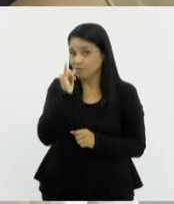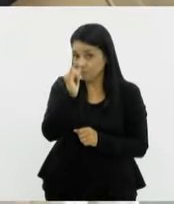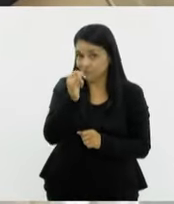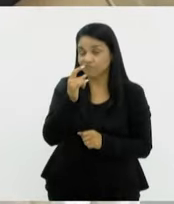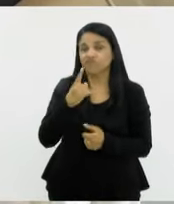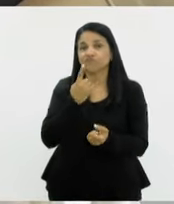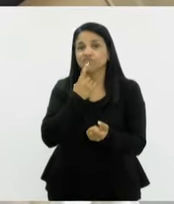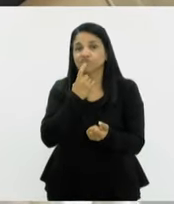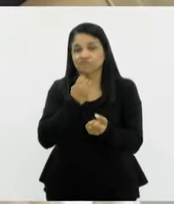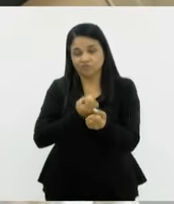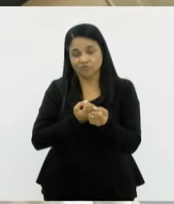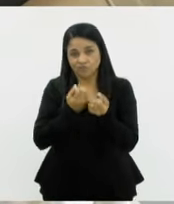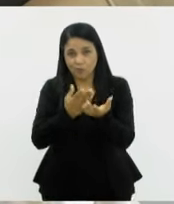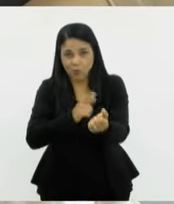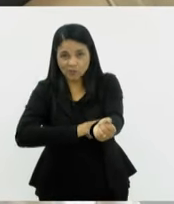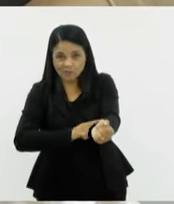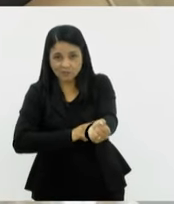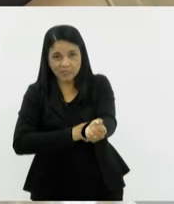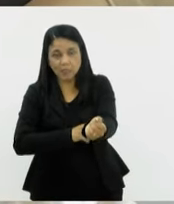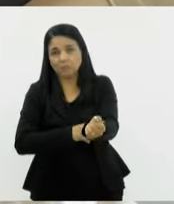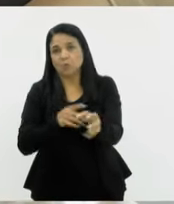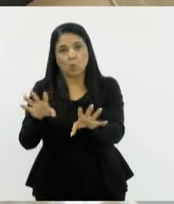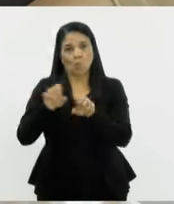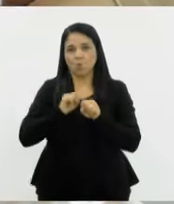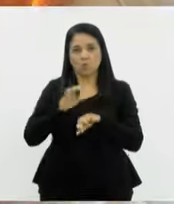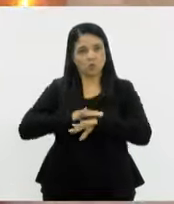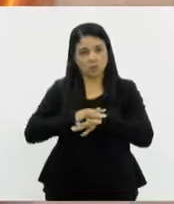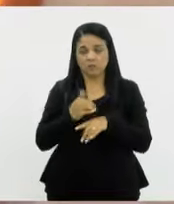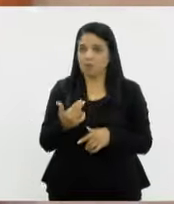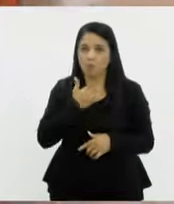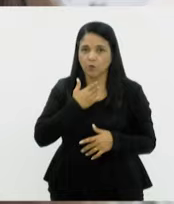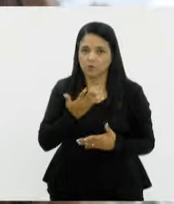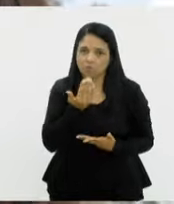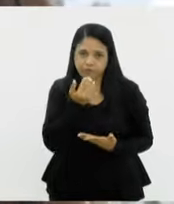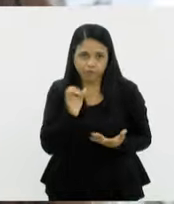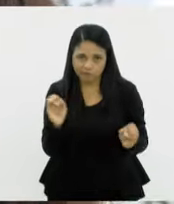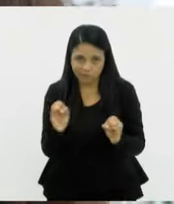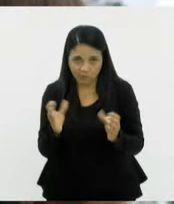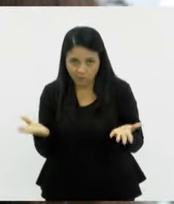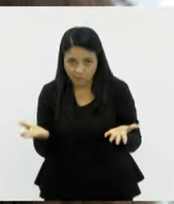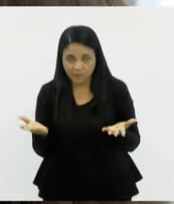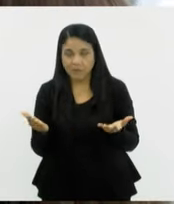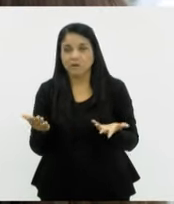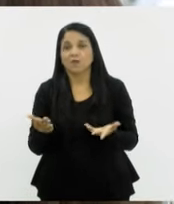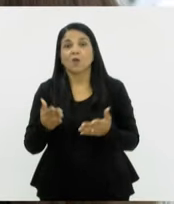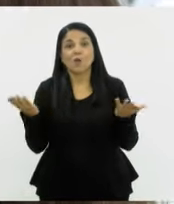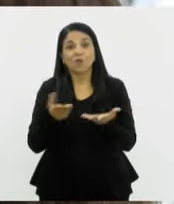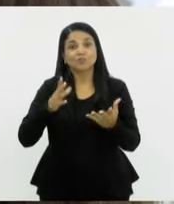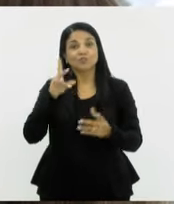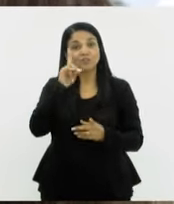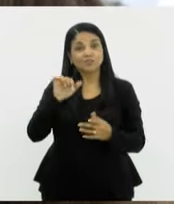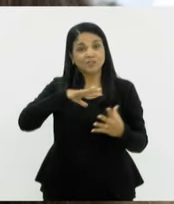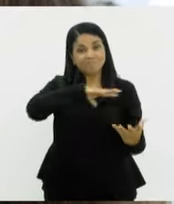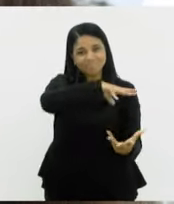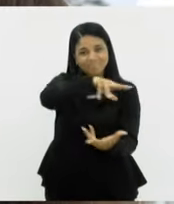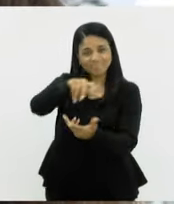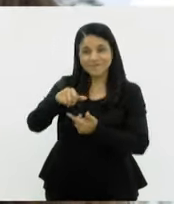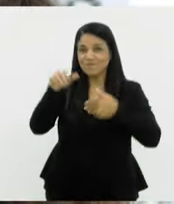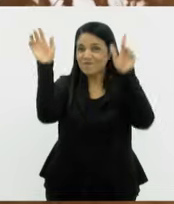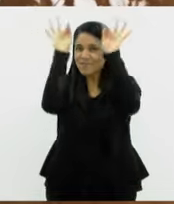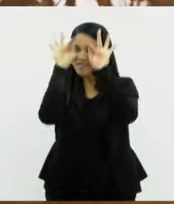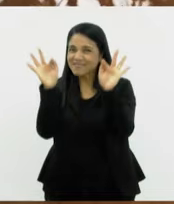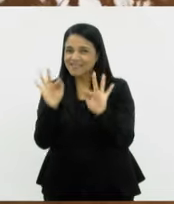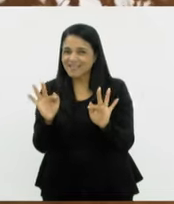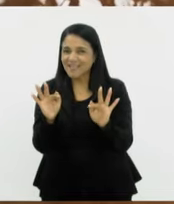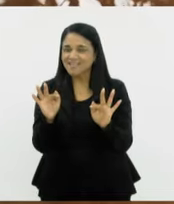corre o risco de contaminação e não deve estar em jejum. Hoje é Dia Internacional da Felicidade.